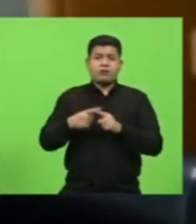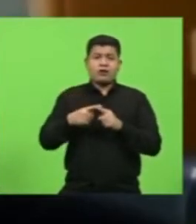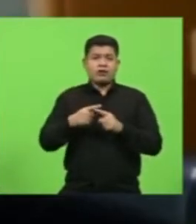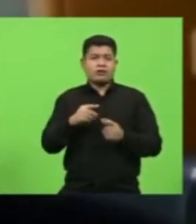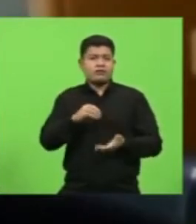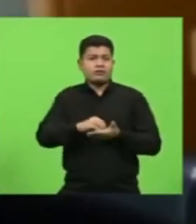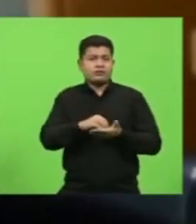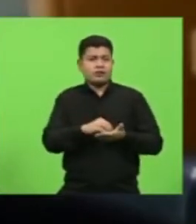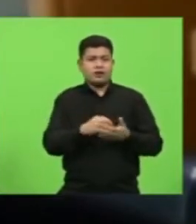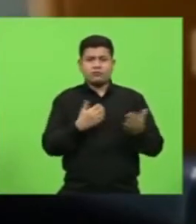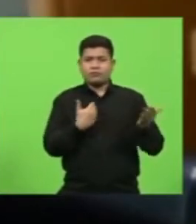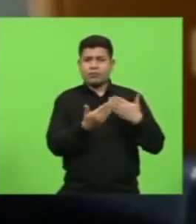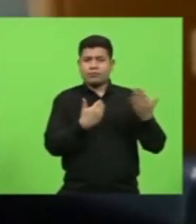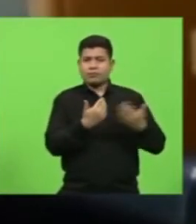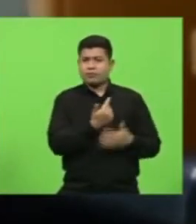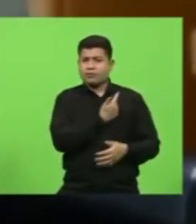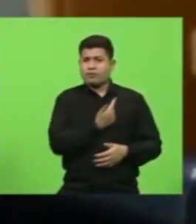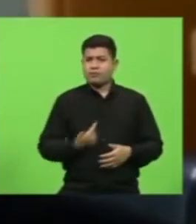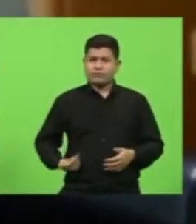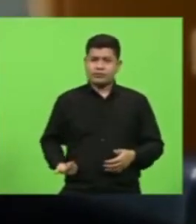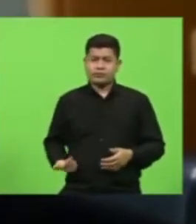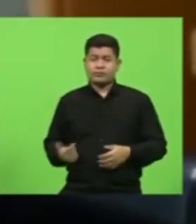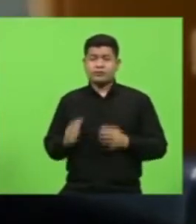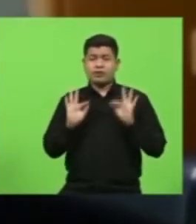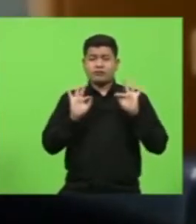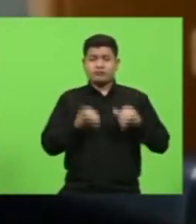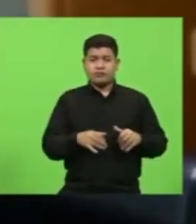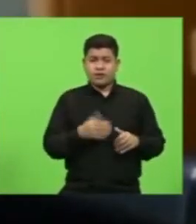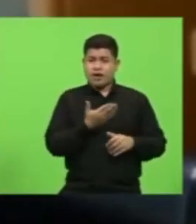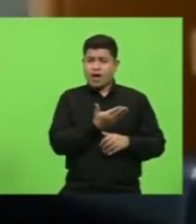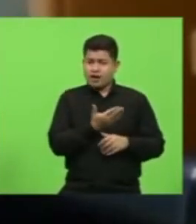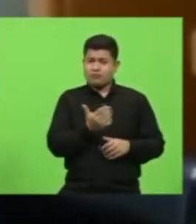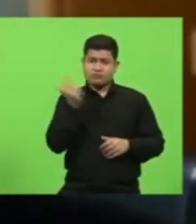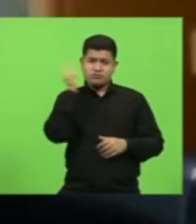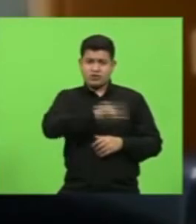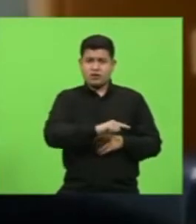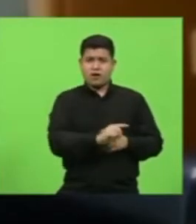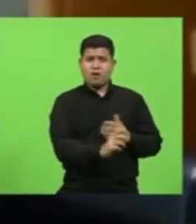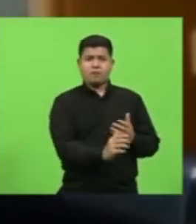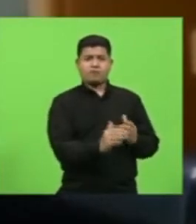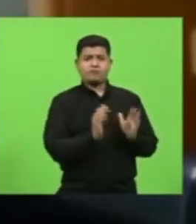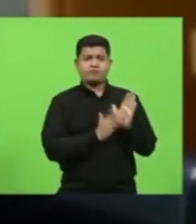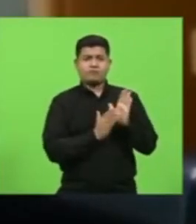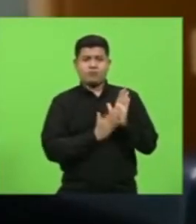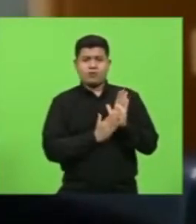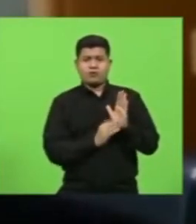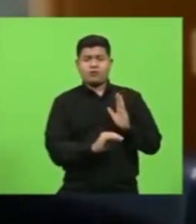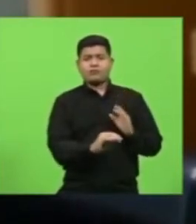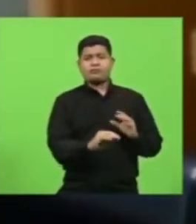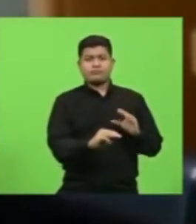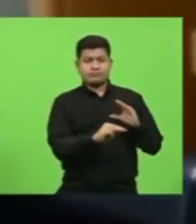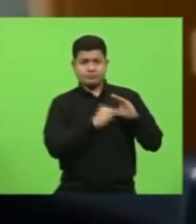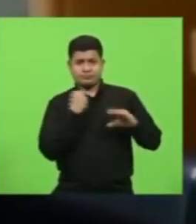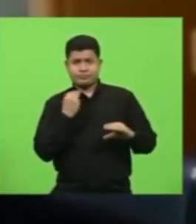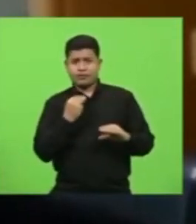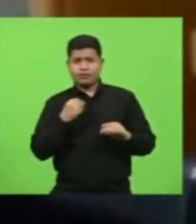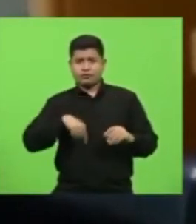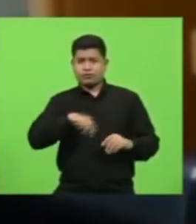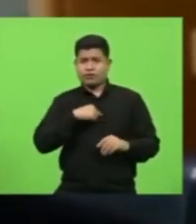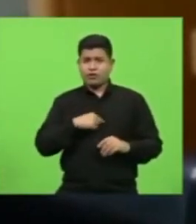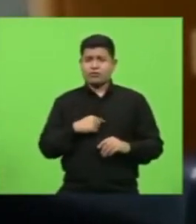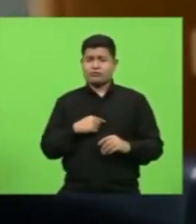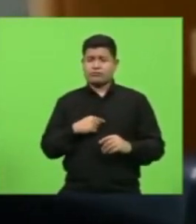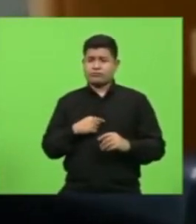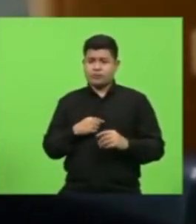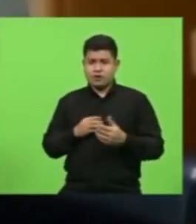ao final o governo reagiu e trouxe essa proposta, que nós passamos ela na íntegra, como veio